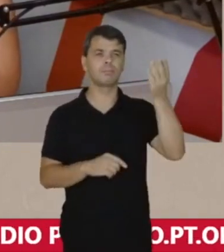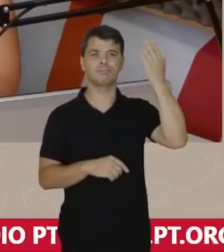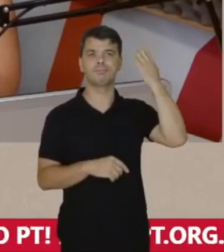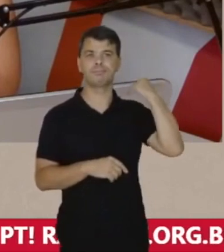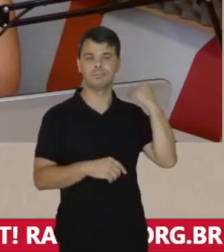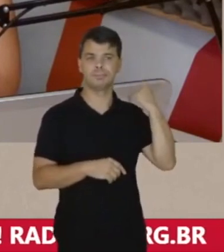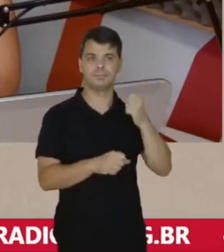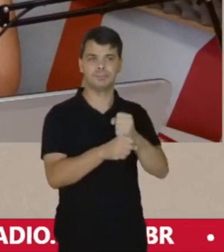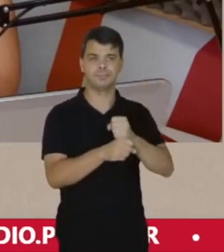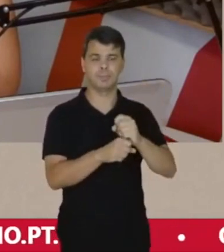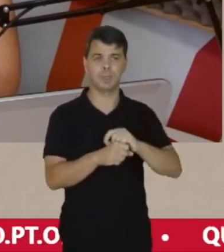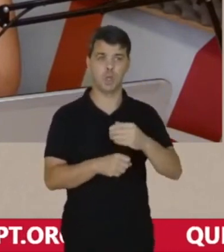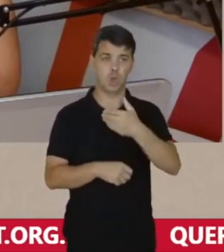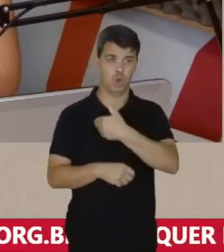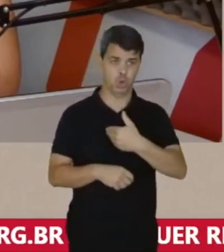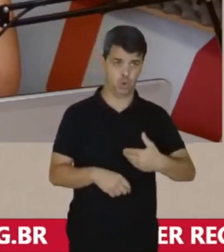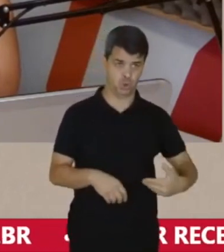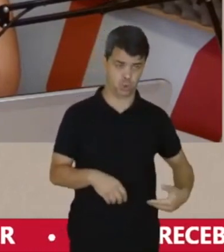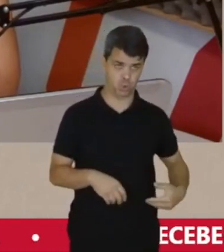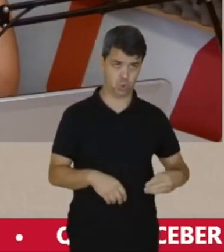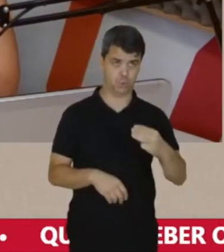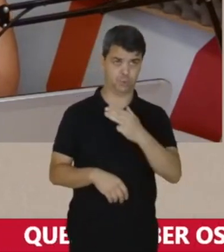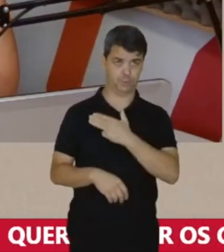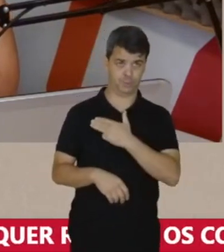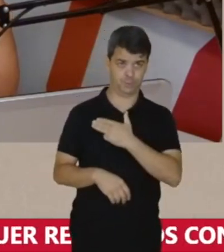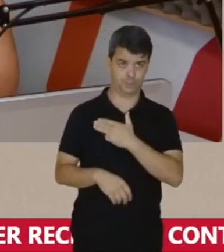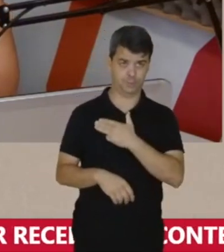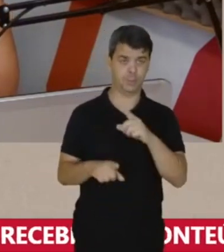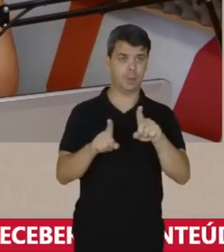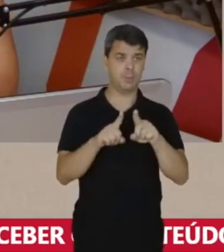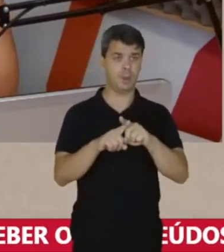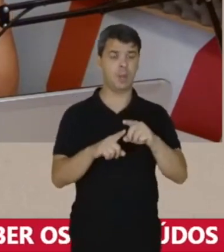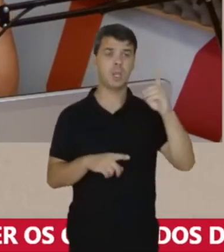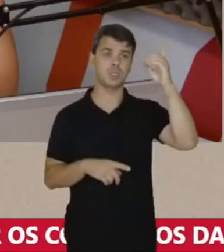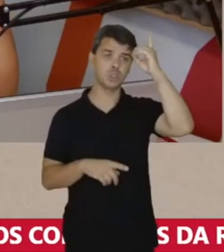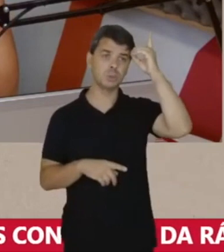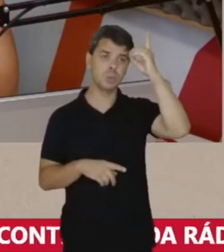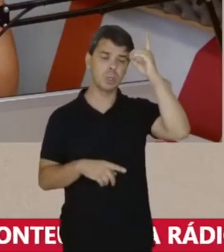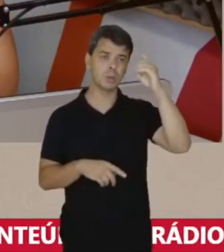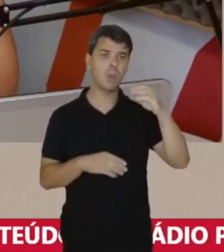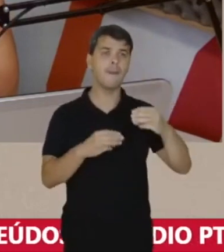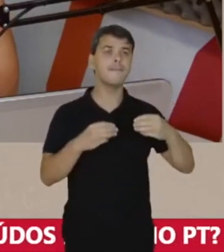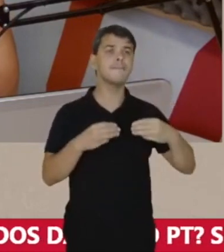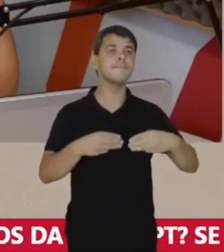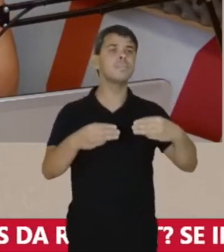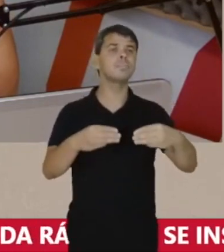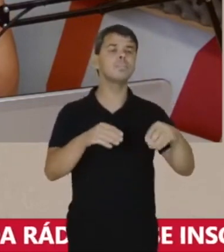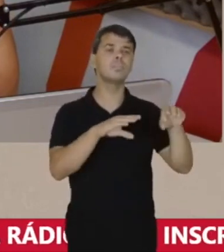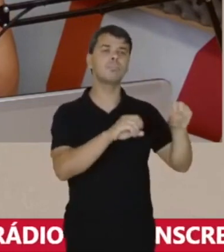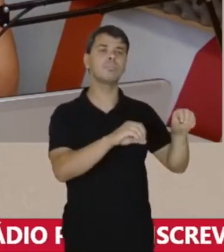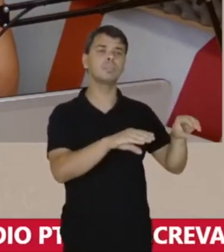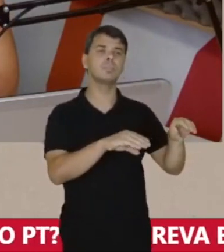anteriores. No governo do presidente Lula e no governo da presidenta Dilma, nós tínhamos no Ministério da Educação a